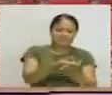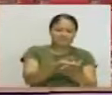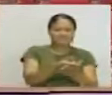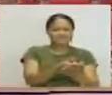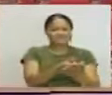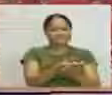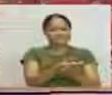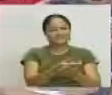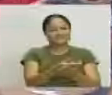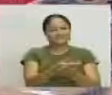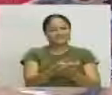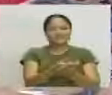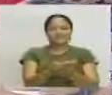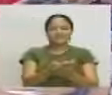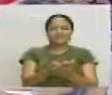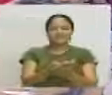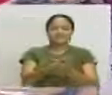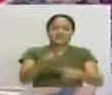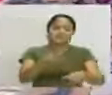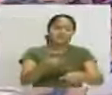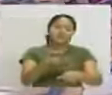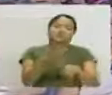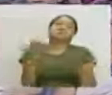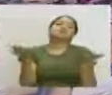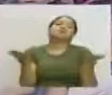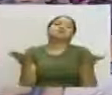Que país é esse?